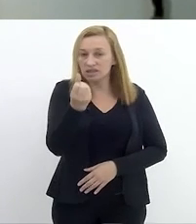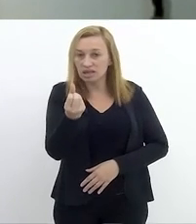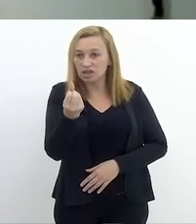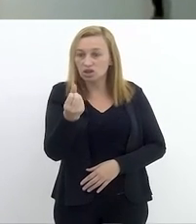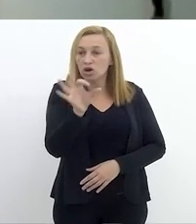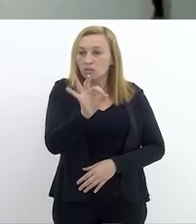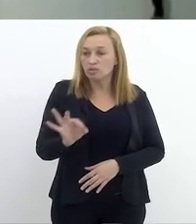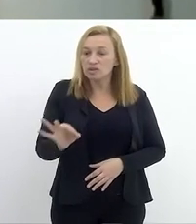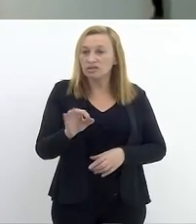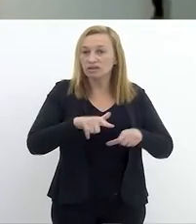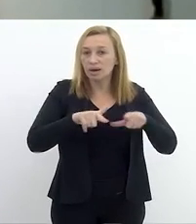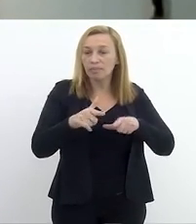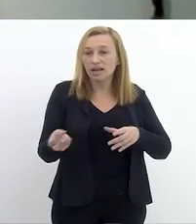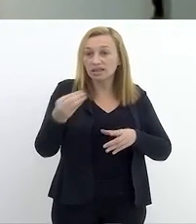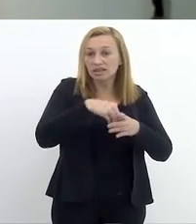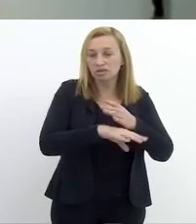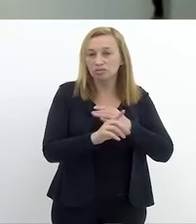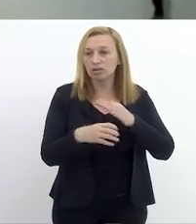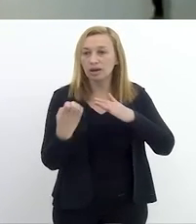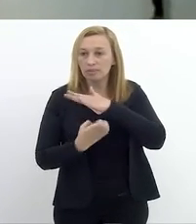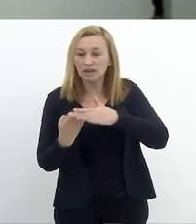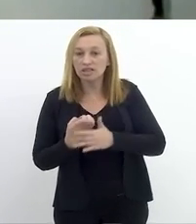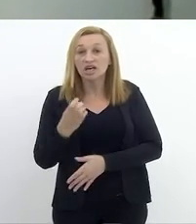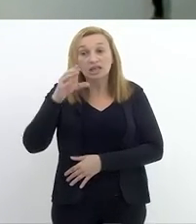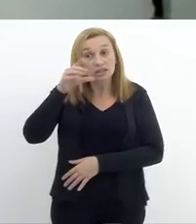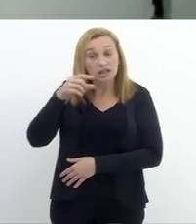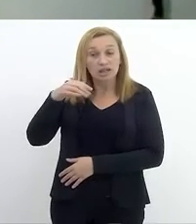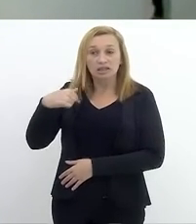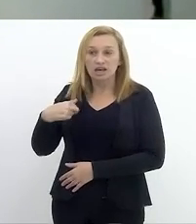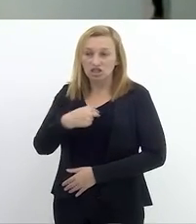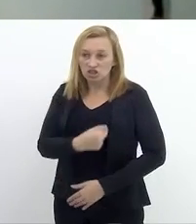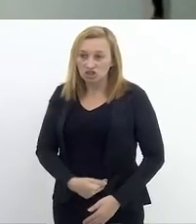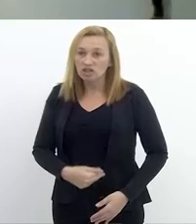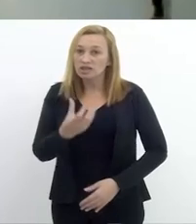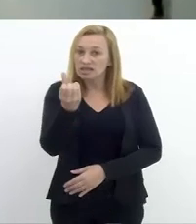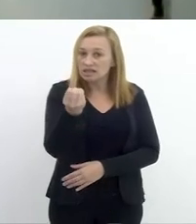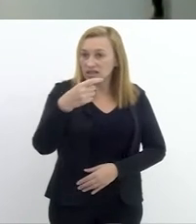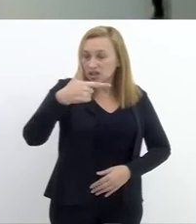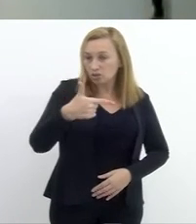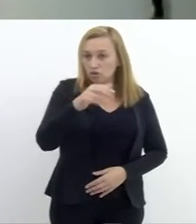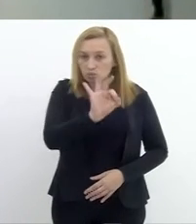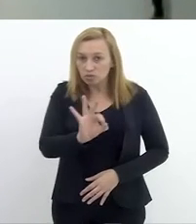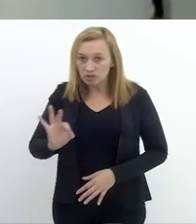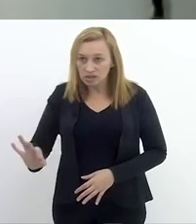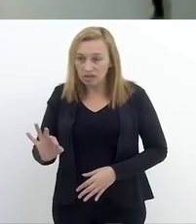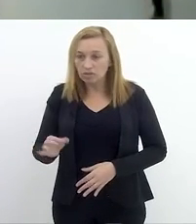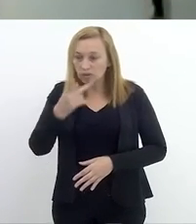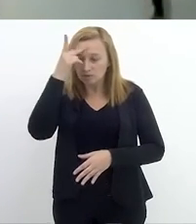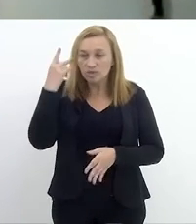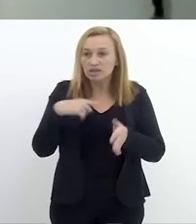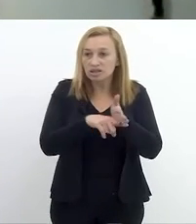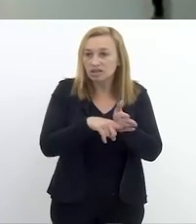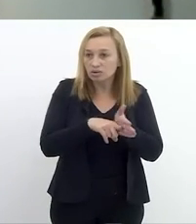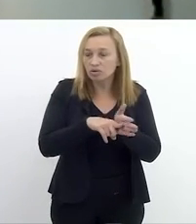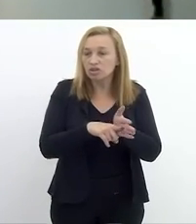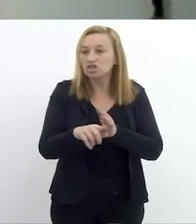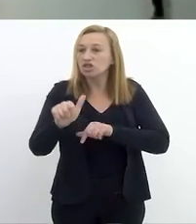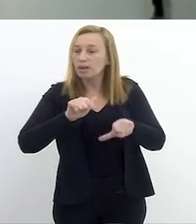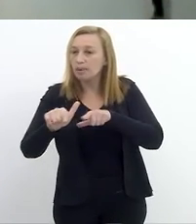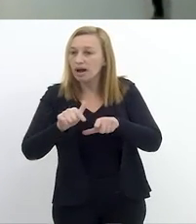dos pesquisadores trabalham em empresas. Na China, são 62% dos